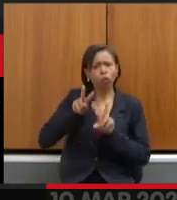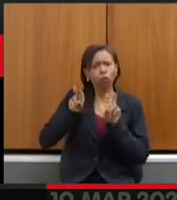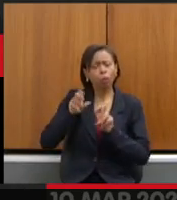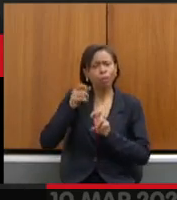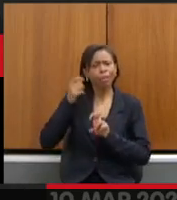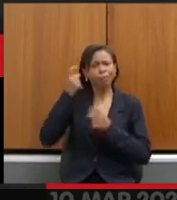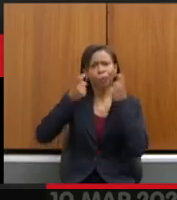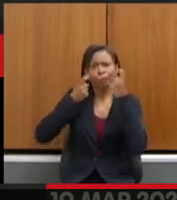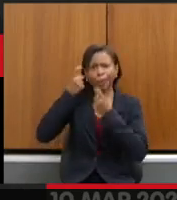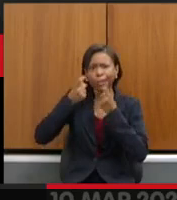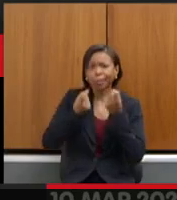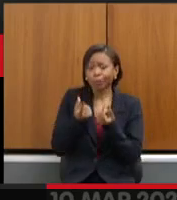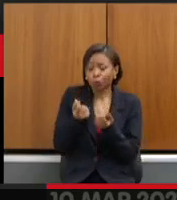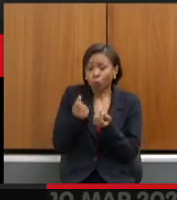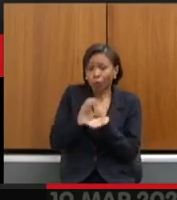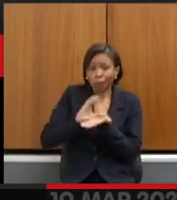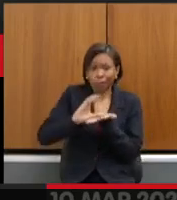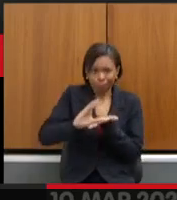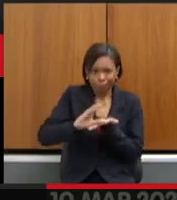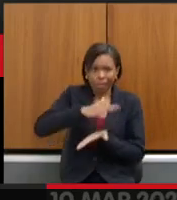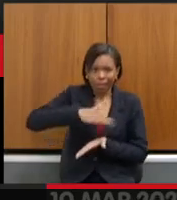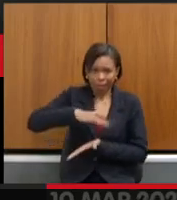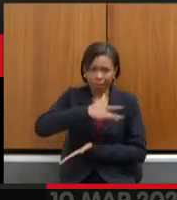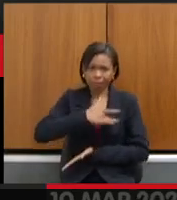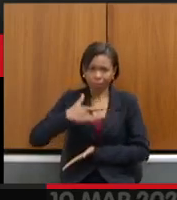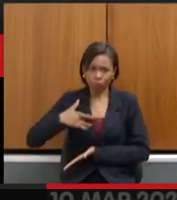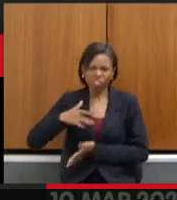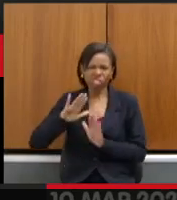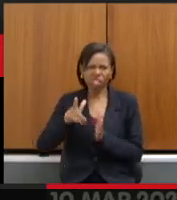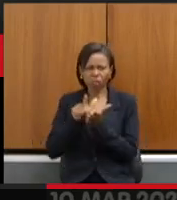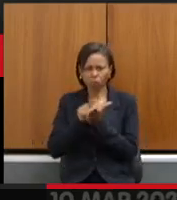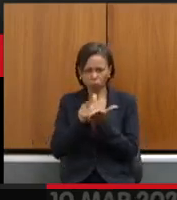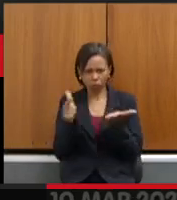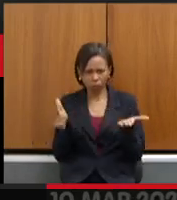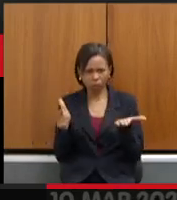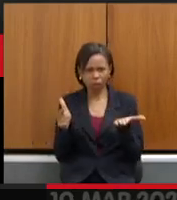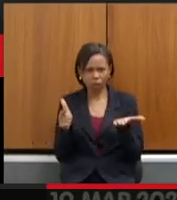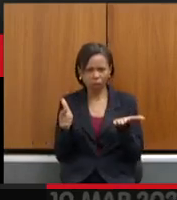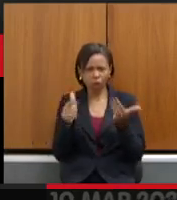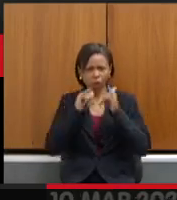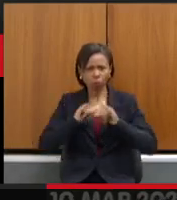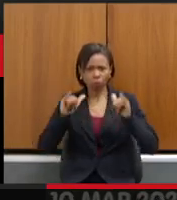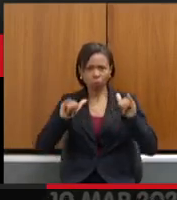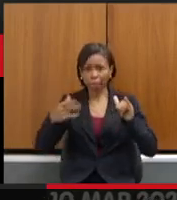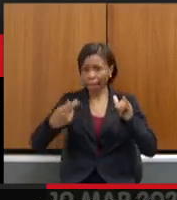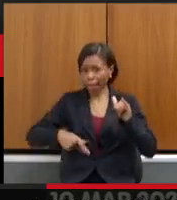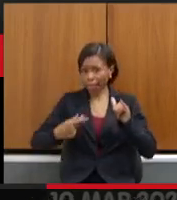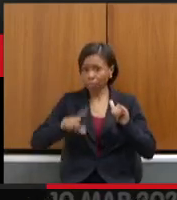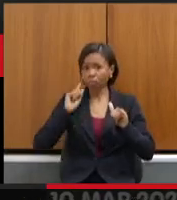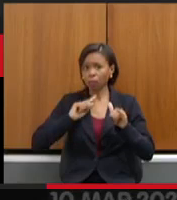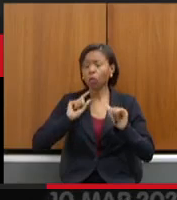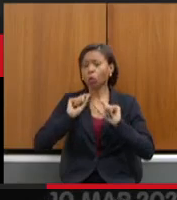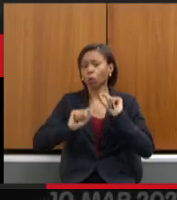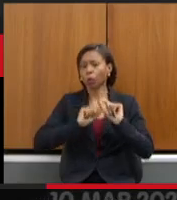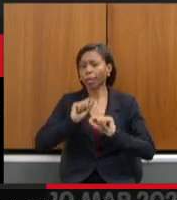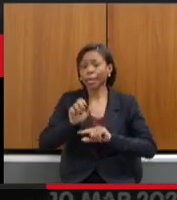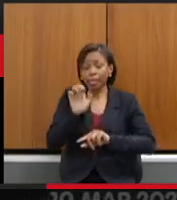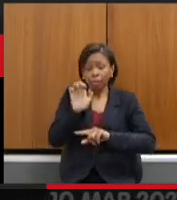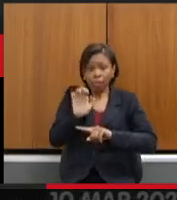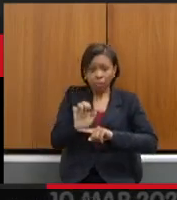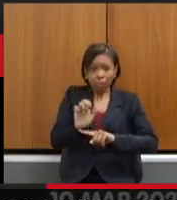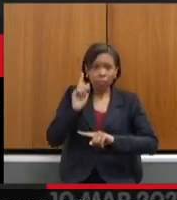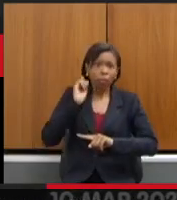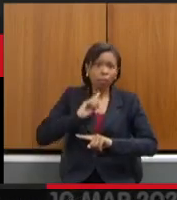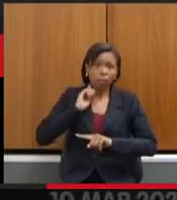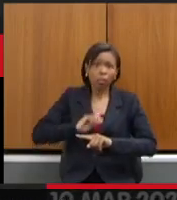na saúde né recentemente foi para o lado um grande jornal de imprensa Nossa aqui que o Estado de Minas ao estado